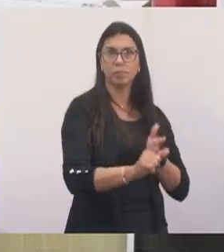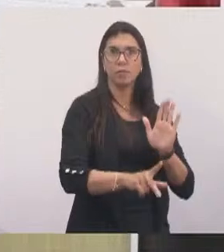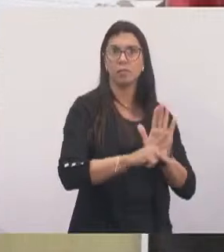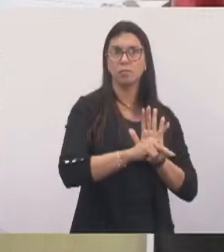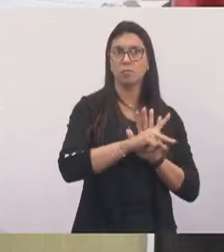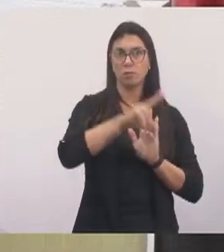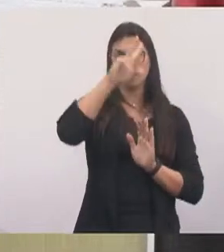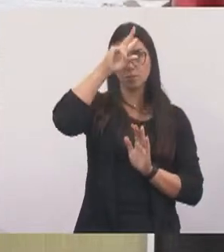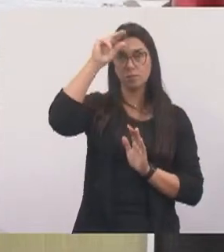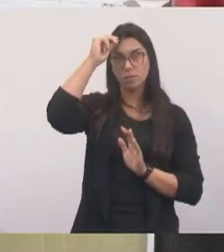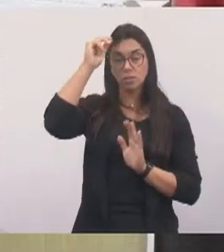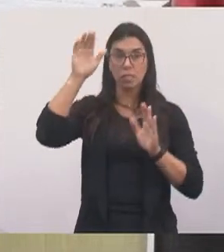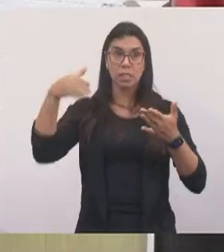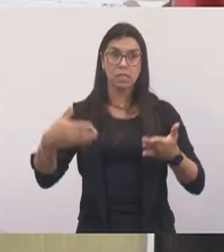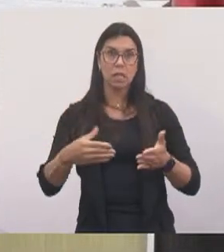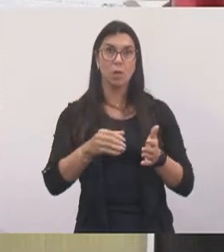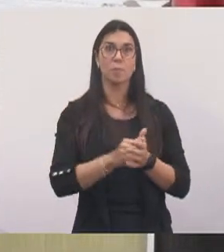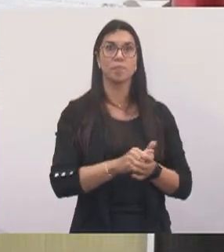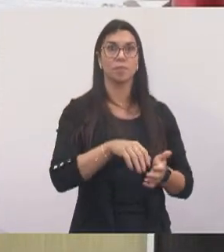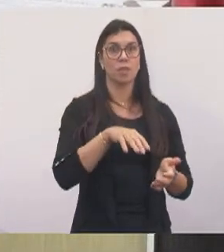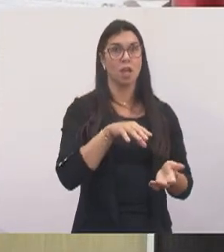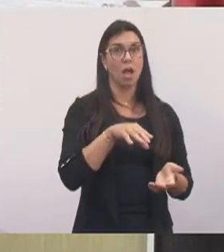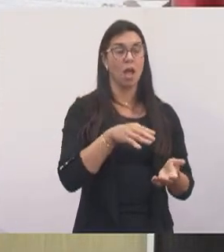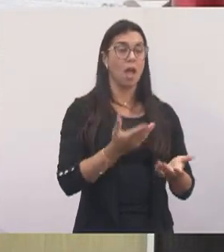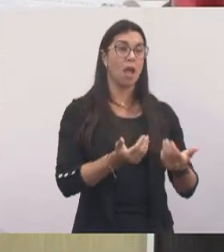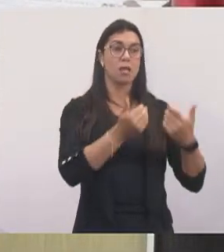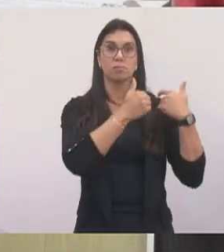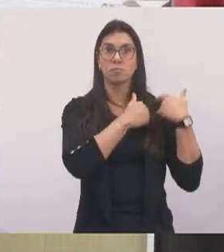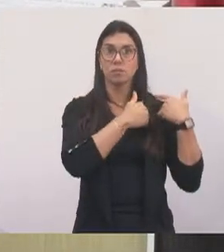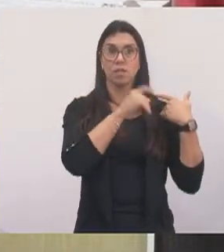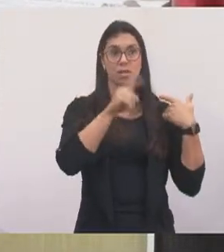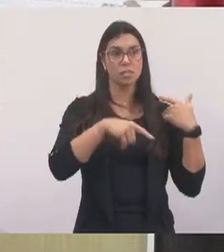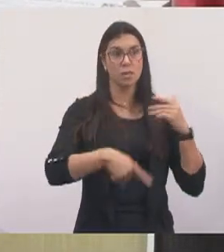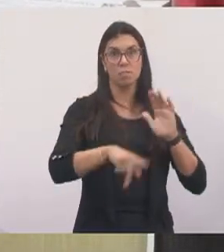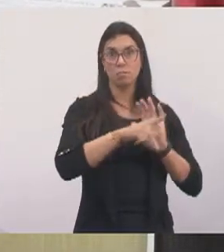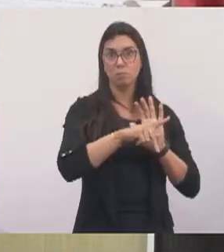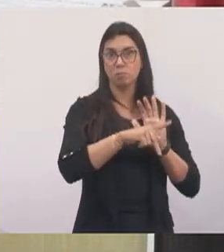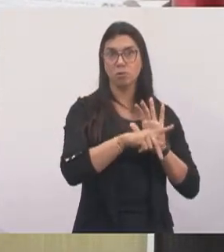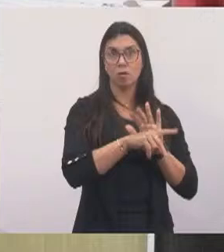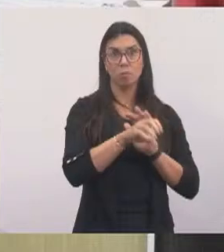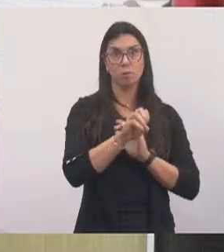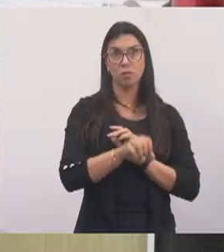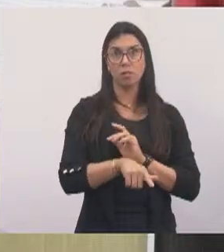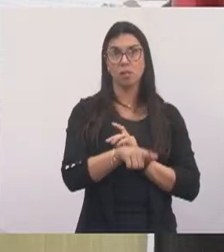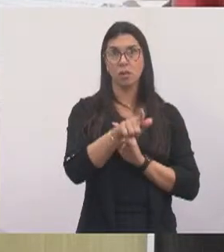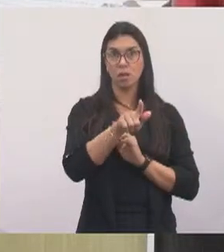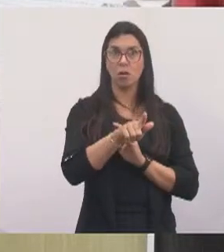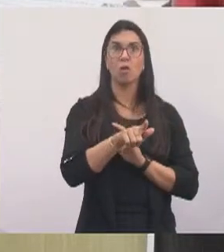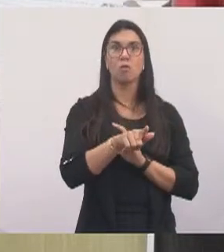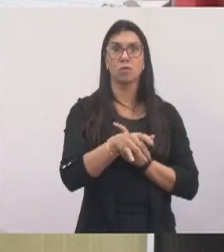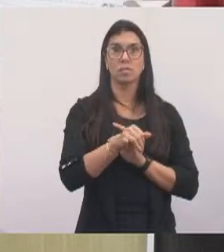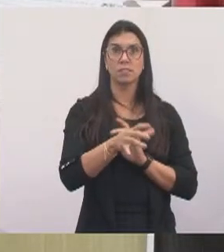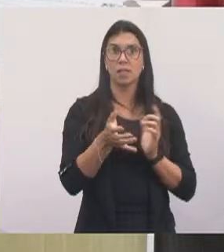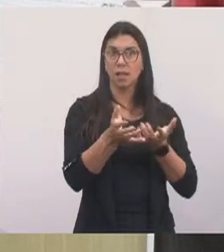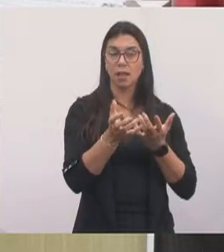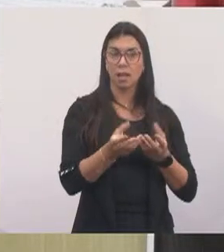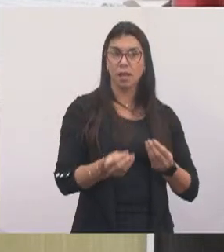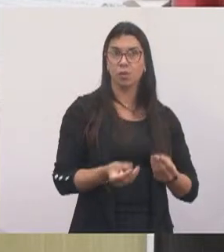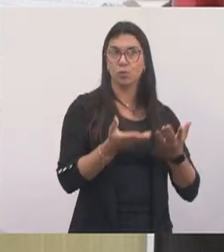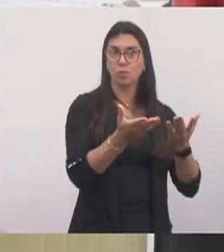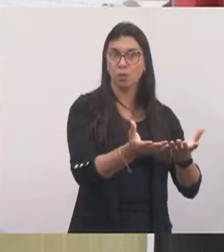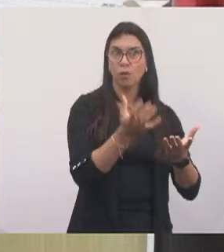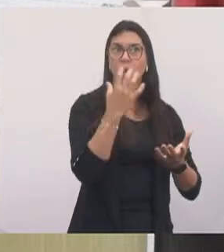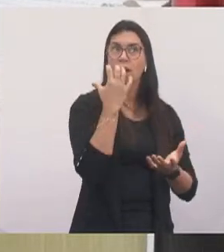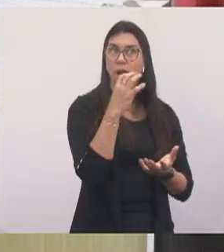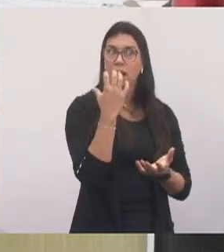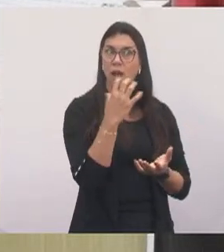uma pessoa decente, se você quer trabalhar numa ONG, é doar no mínimo esse animal castrado e vacinado. Senão não vai adiantar nada do trabalho. Então